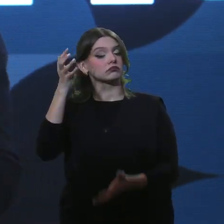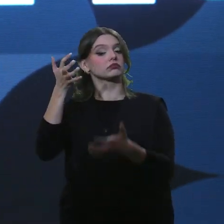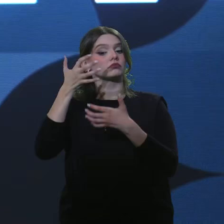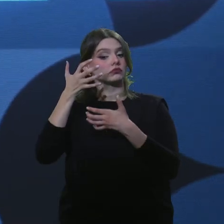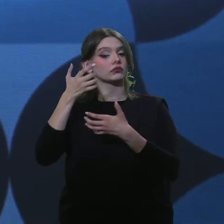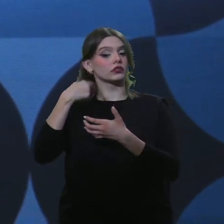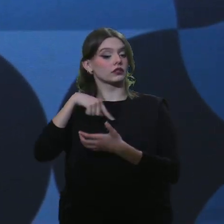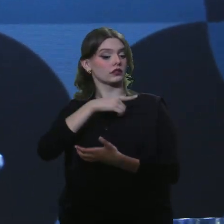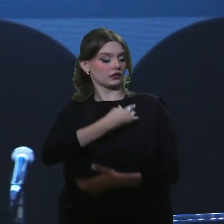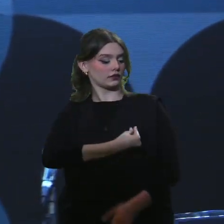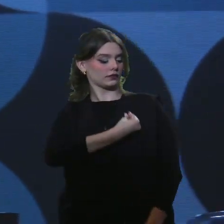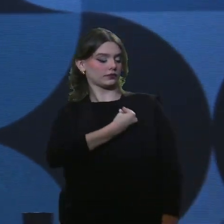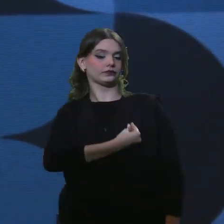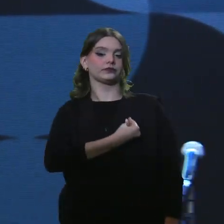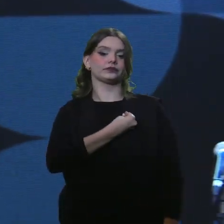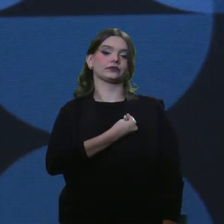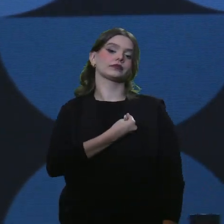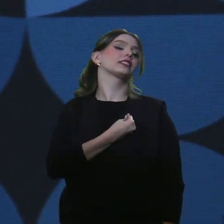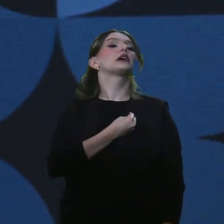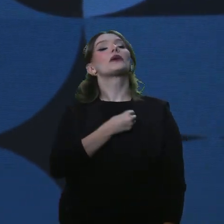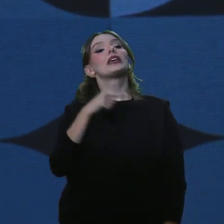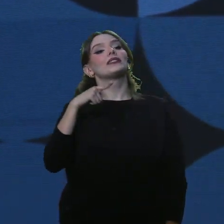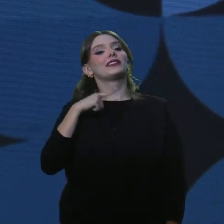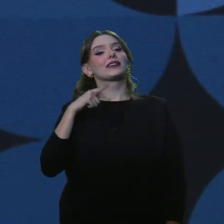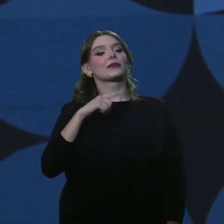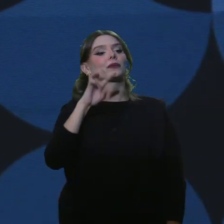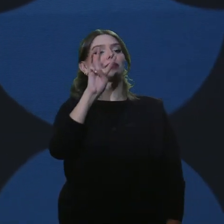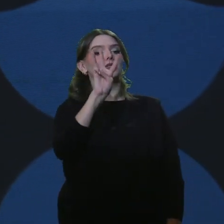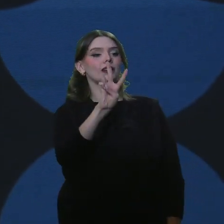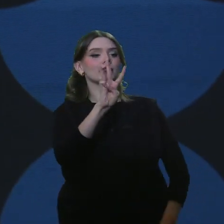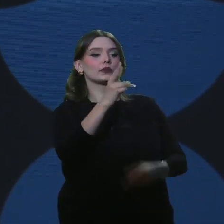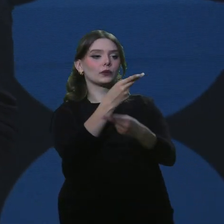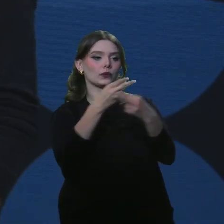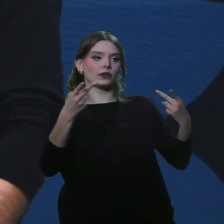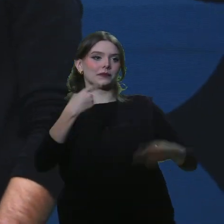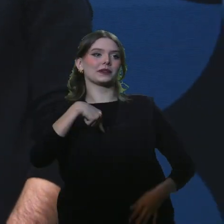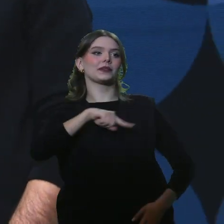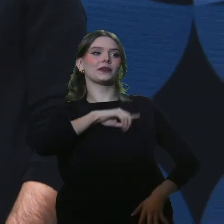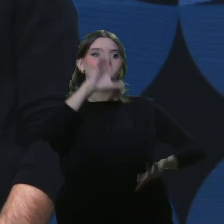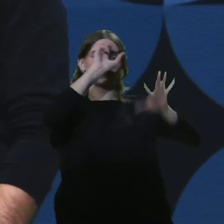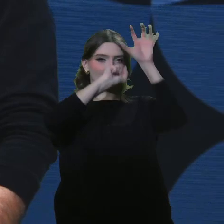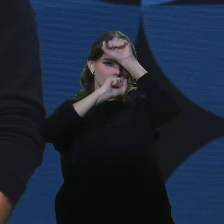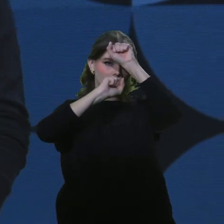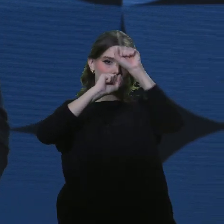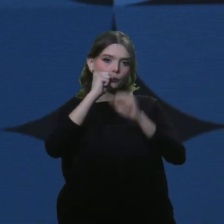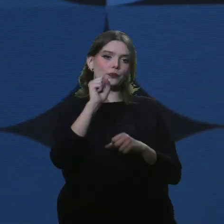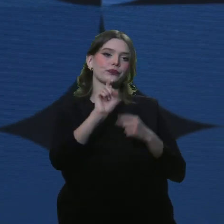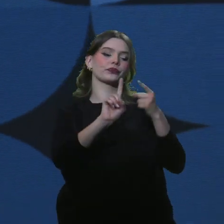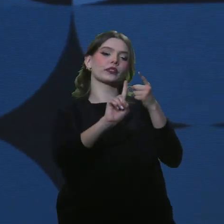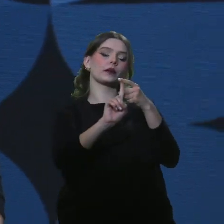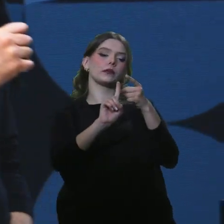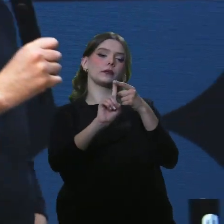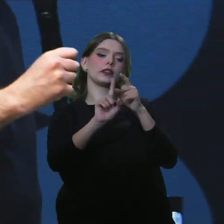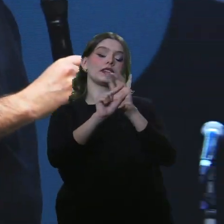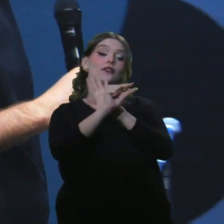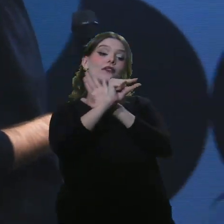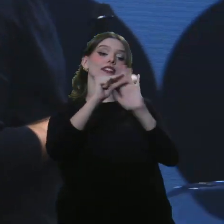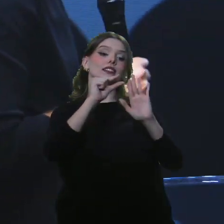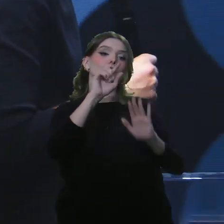como bom pastor batista, levantei 3 dessas realidades para a gente conversar. A primeira realidade está lá no versículo